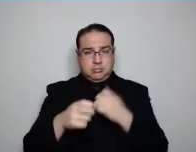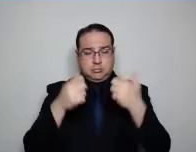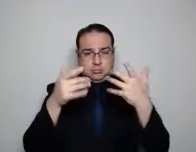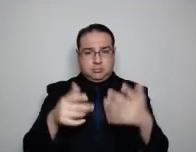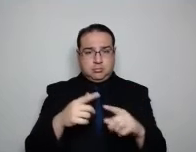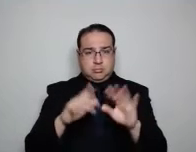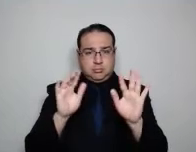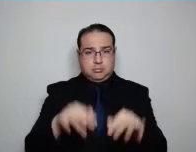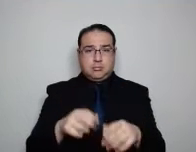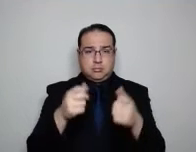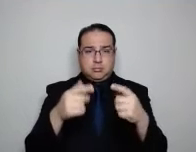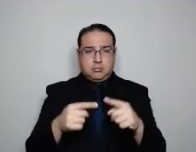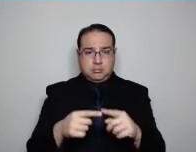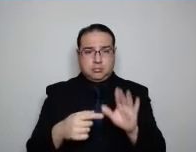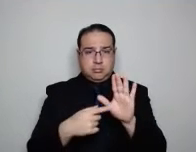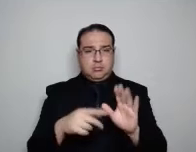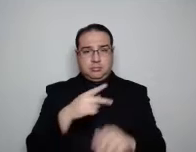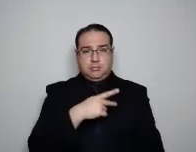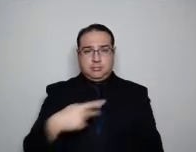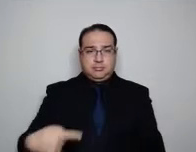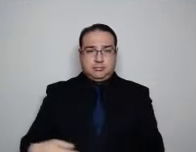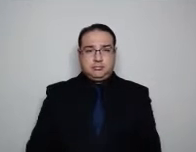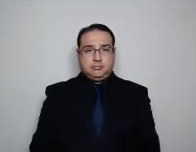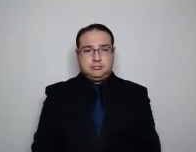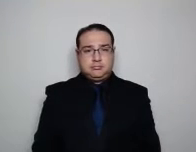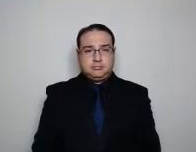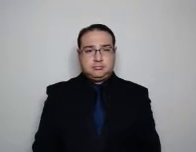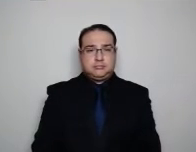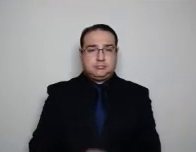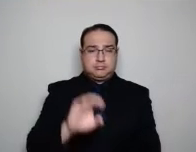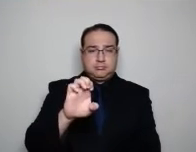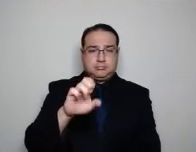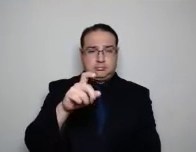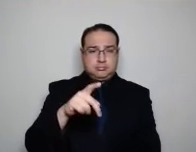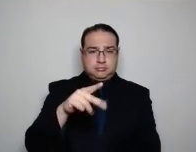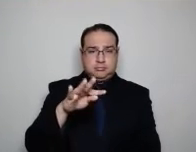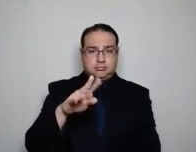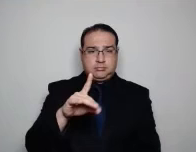gostaria de externar, senhor presidente. Desembargador Expedito, quer analisar, por favor, essa questão dos